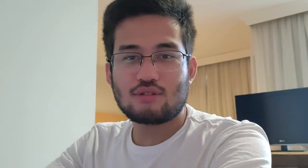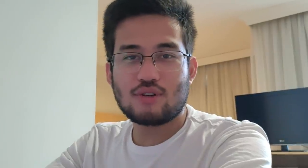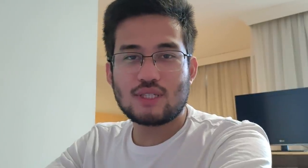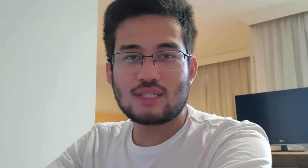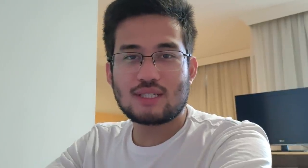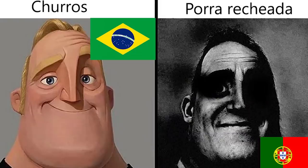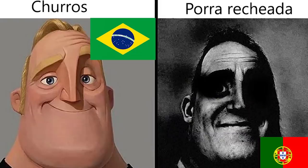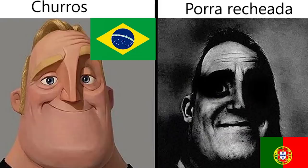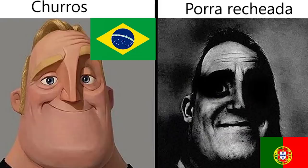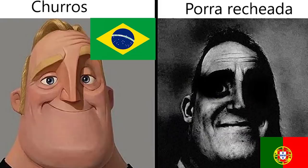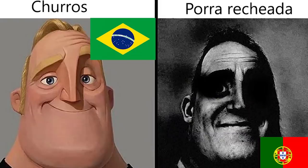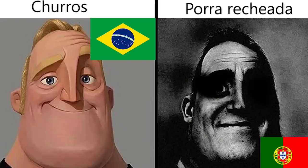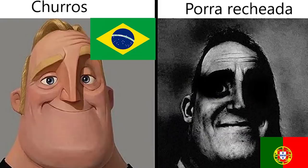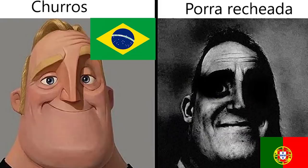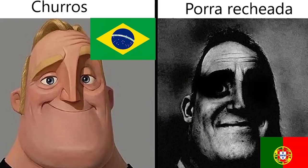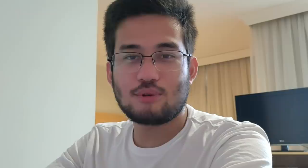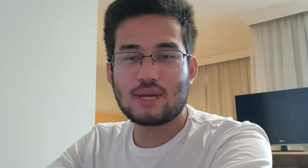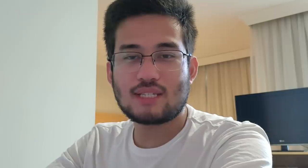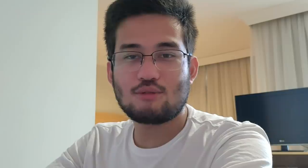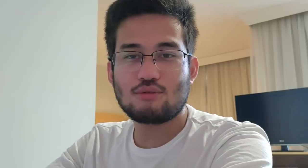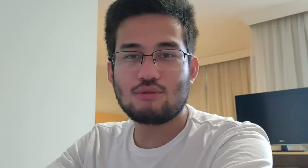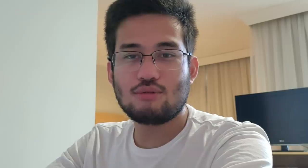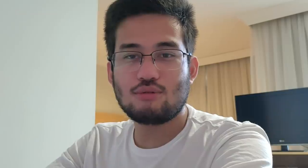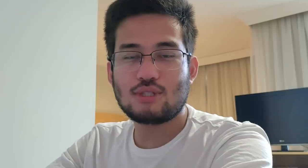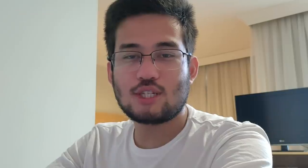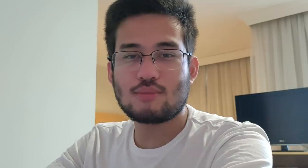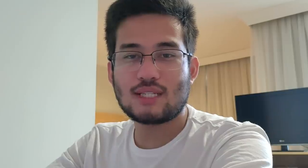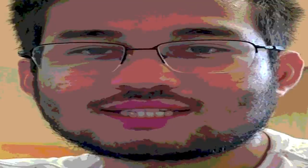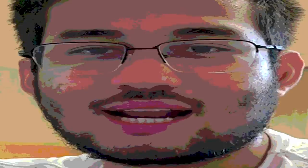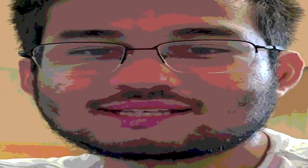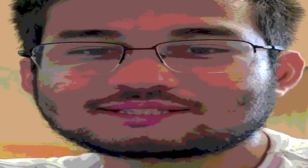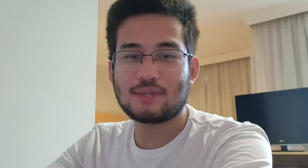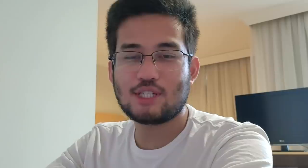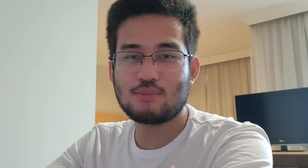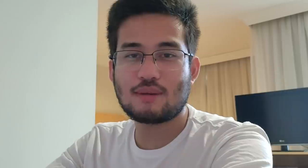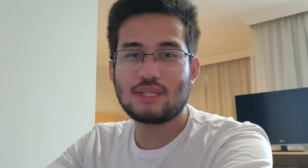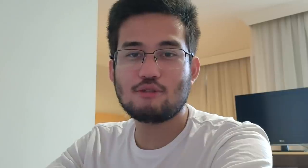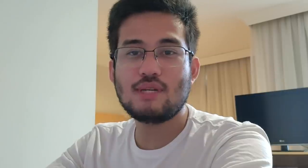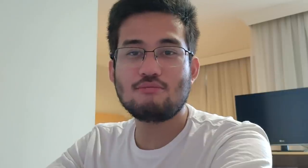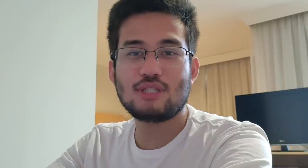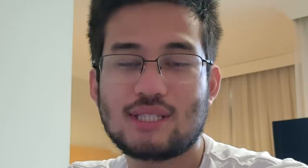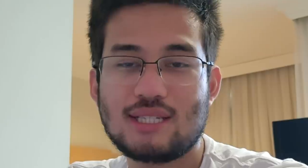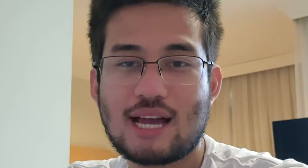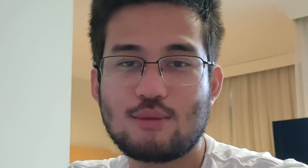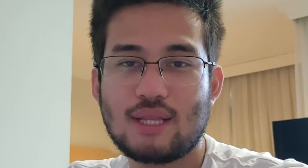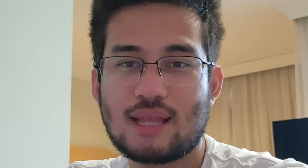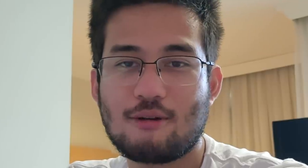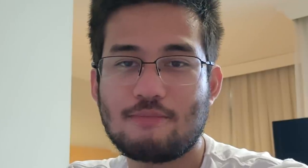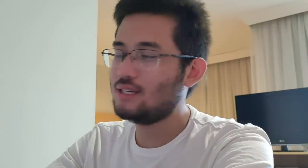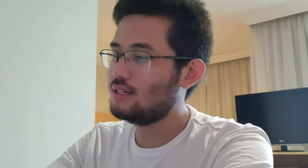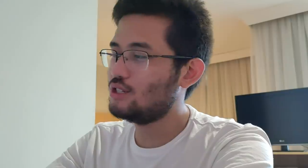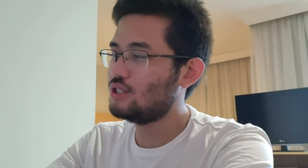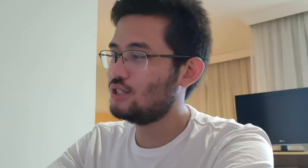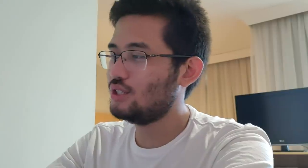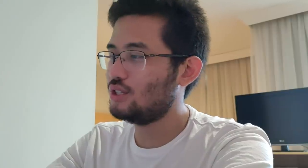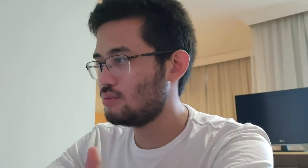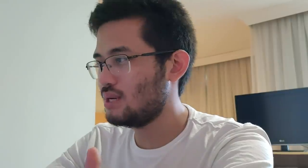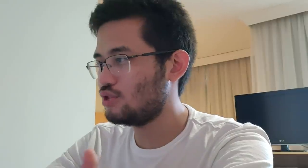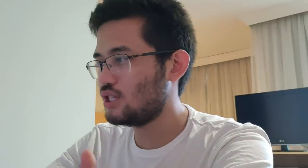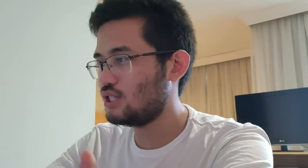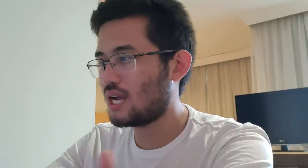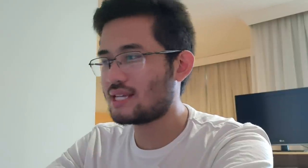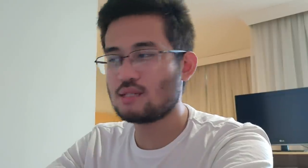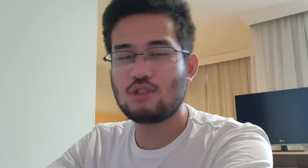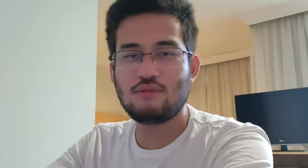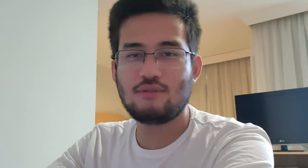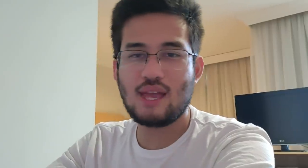só vendo as coisas negativas, né? Por mais que tudo esteja uma desgraça, a gente precisa manter o mínimo de sanidade mental e de o